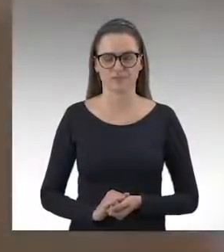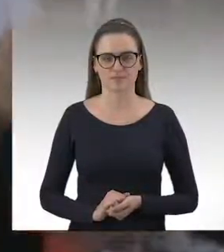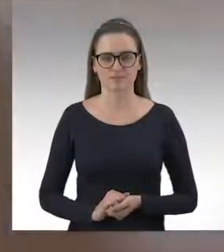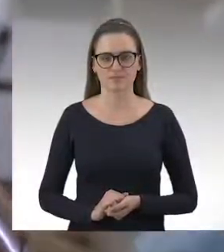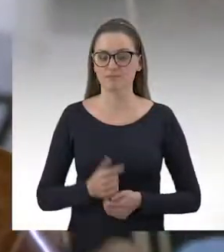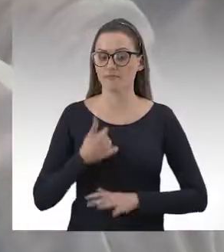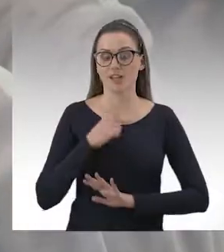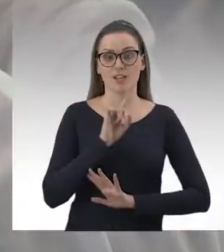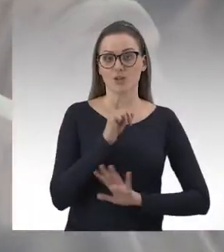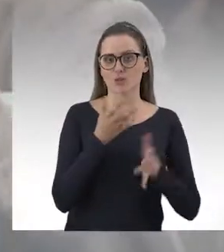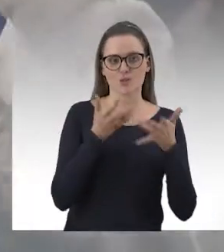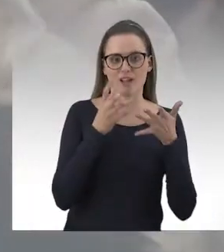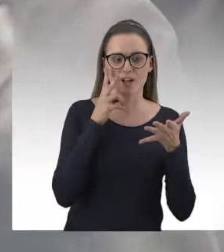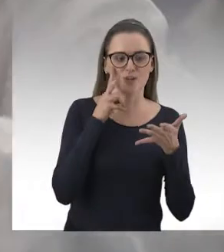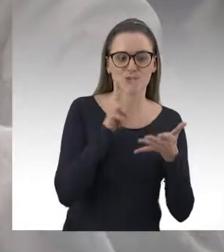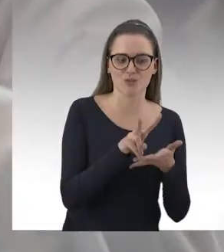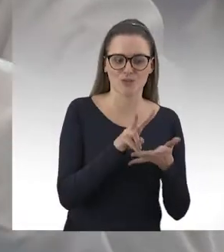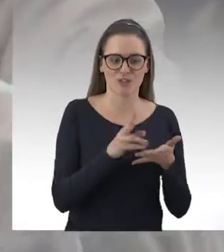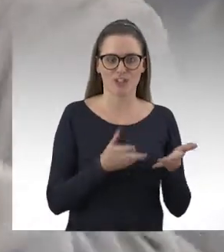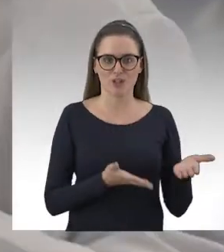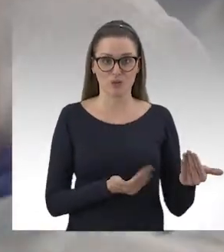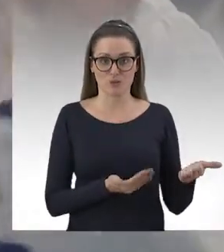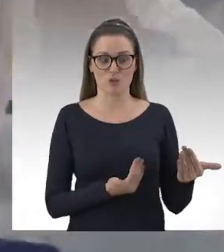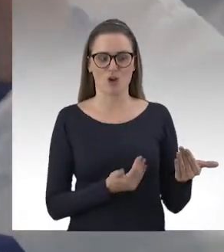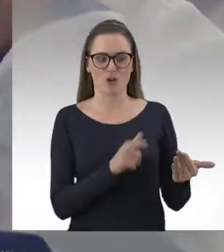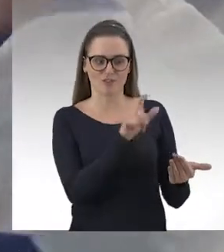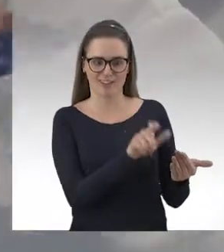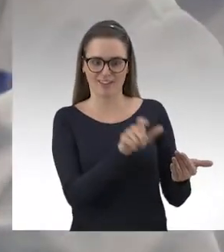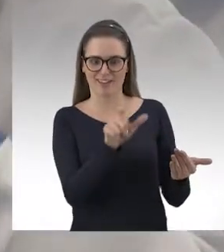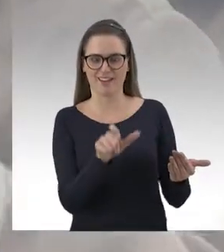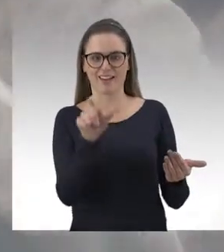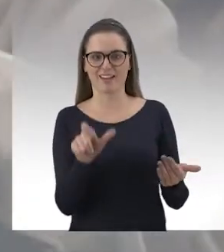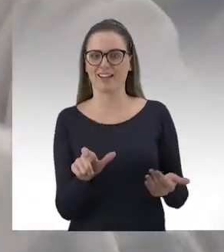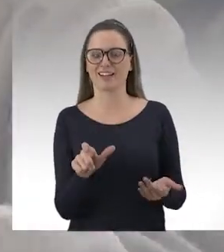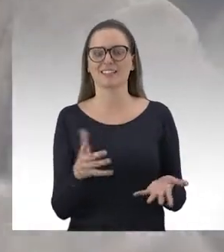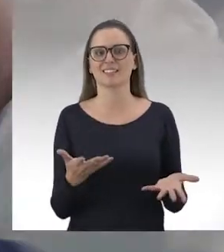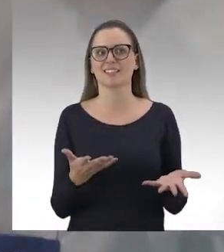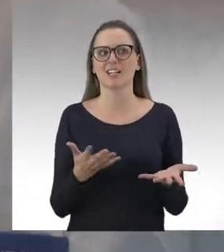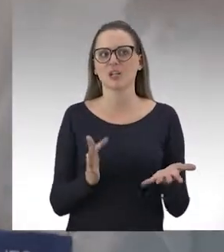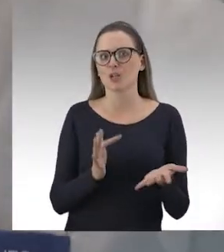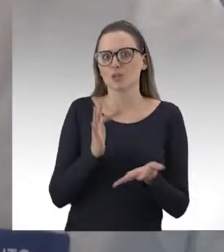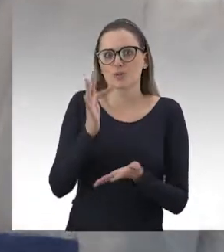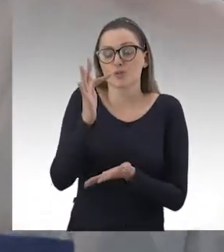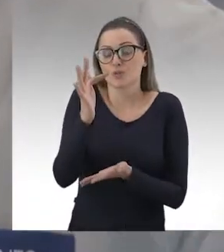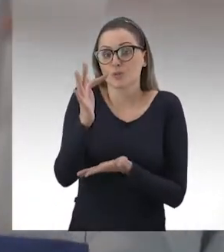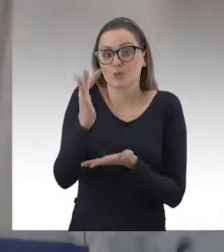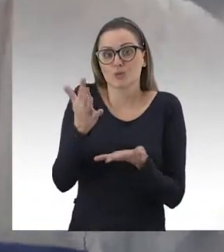Eu não quero enxergar e ver um menino desses daqui a alguns anos